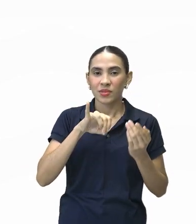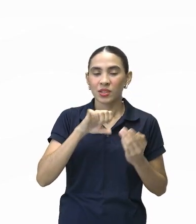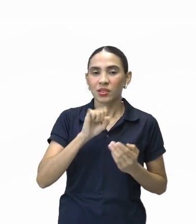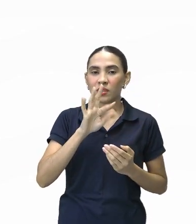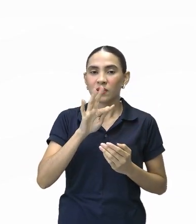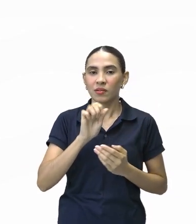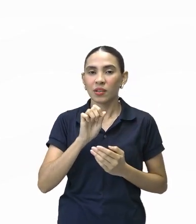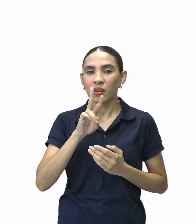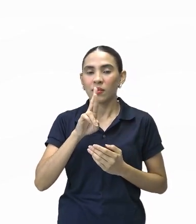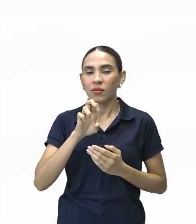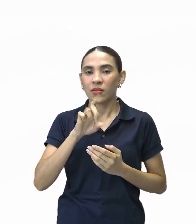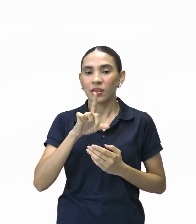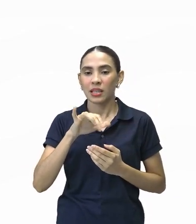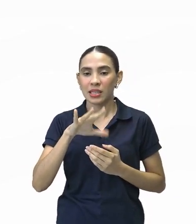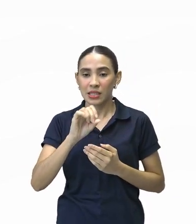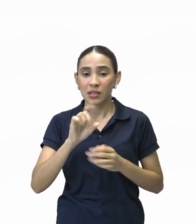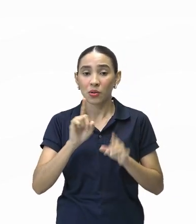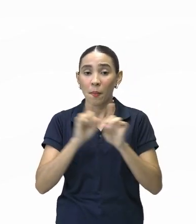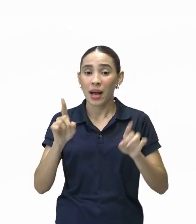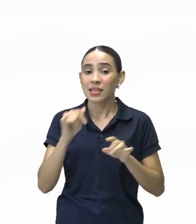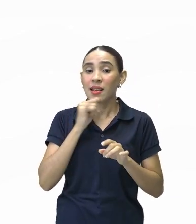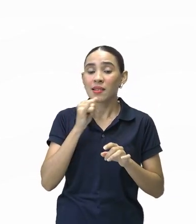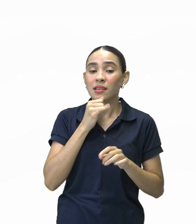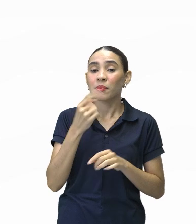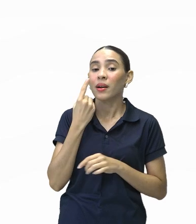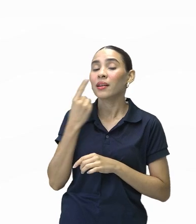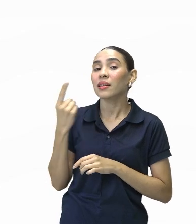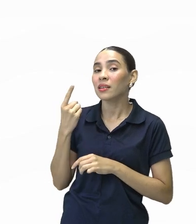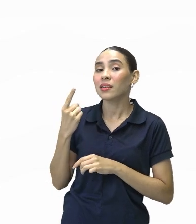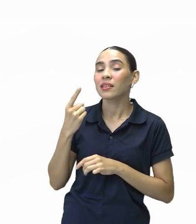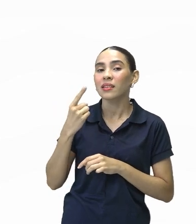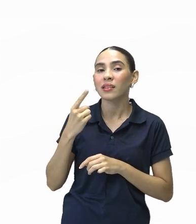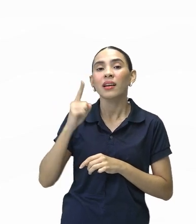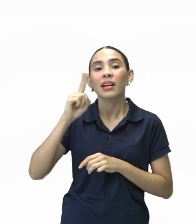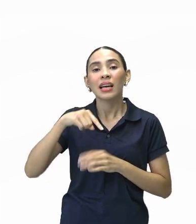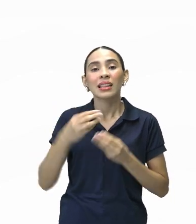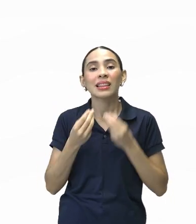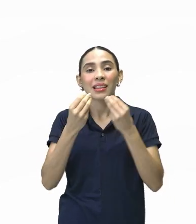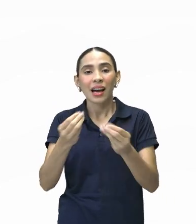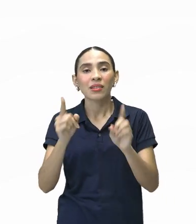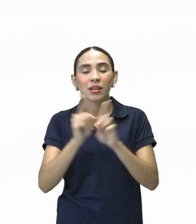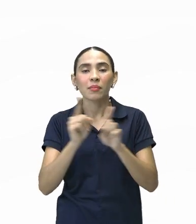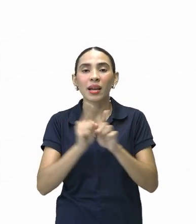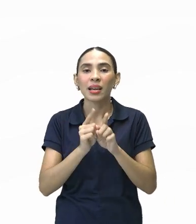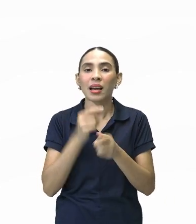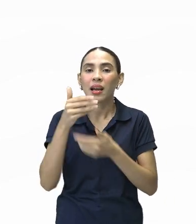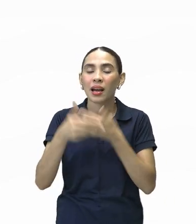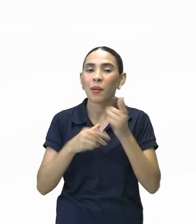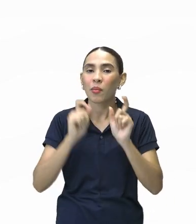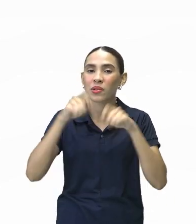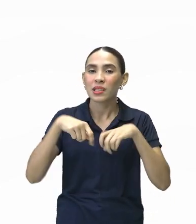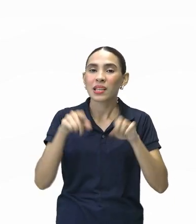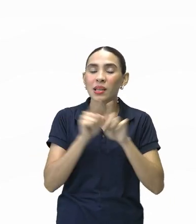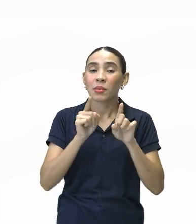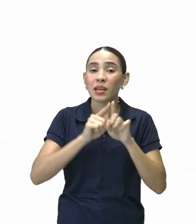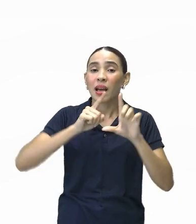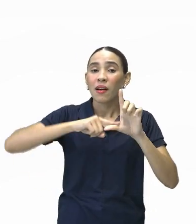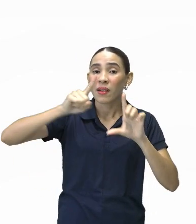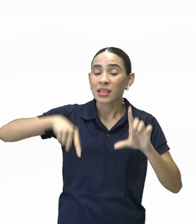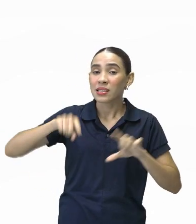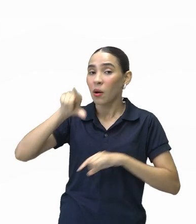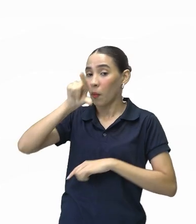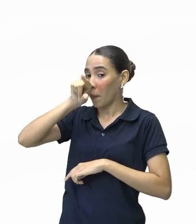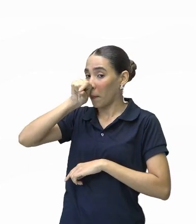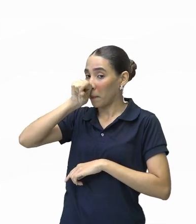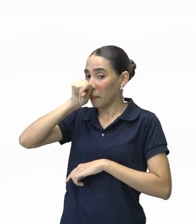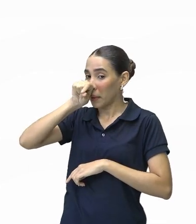desfavorecidos. Nesse caso aí dos tentilhões, esse favorecimento, né, gerou a possibilidade dessa variação do bico. O